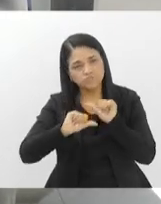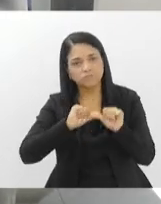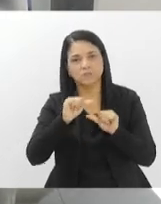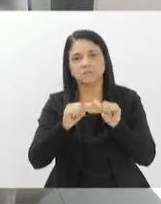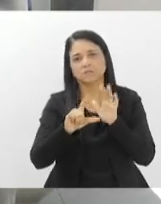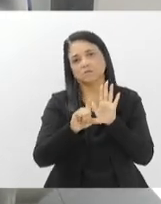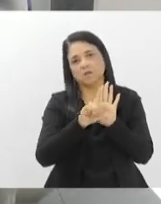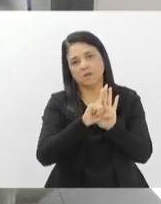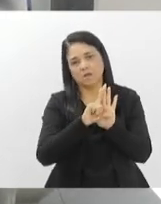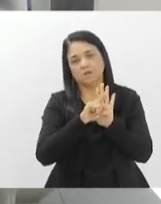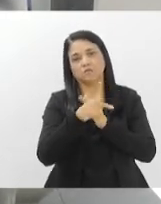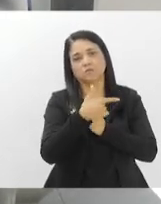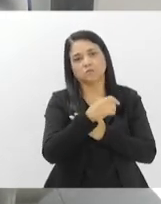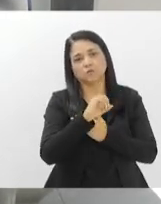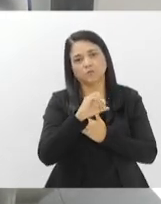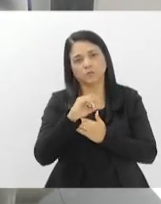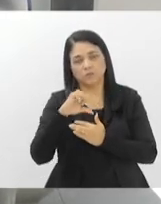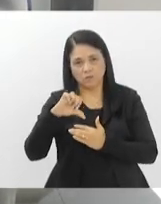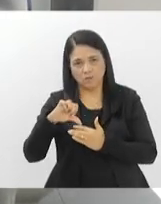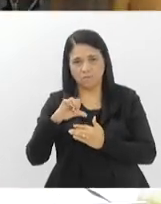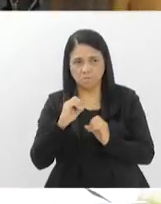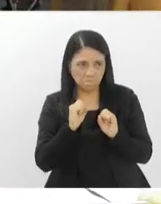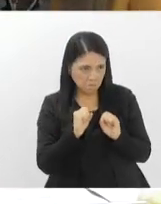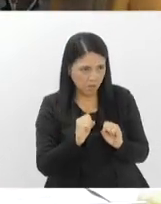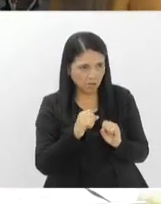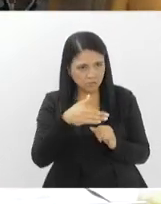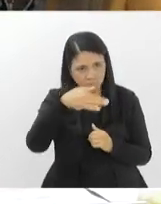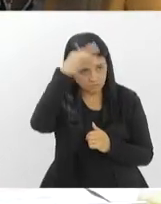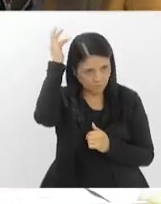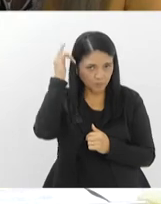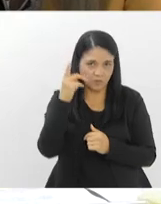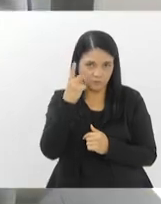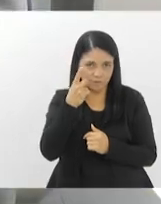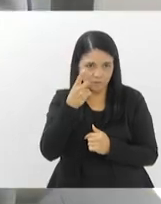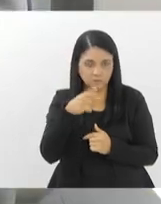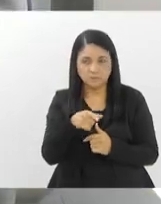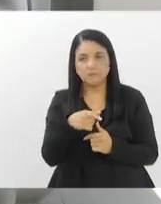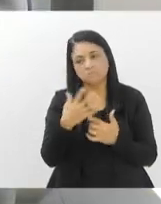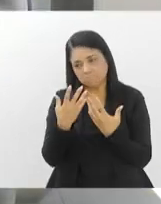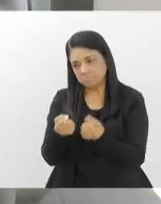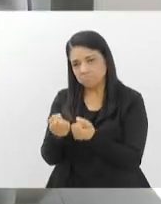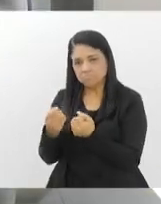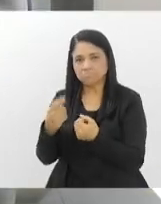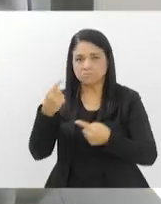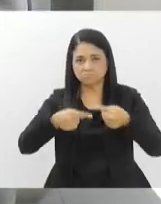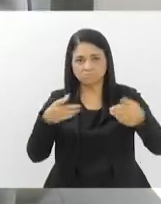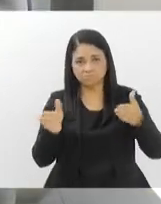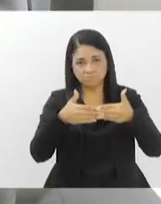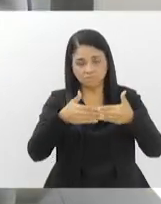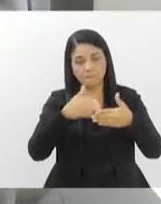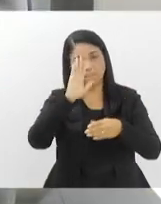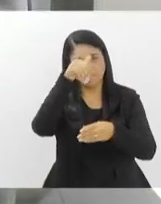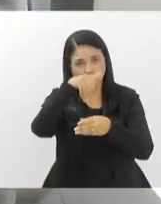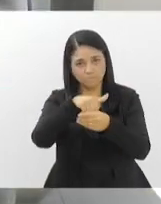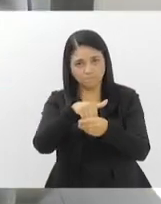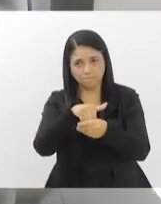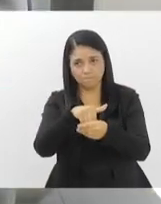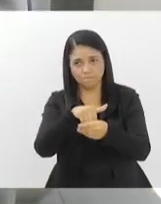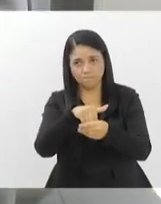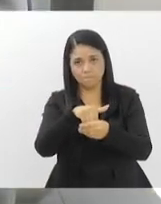lei de 2009. Pode ser, deputado Fred? Acato a sugestão. Então, encerrada a discussão, em votação,